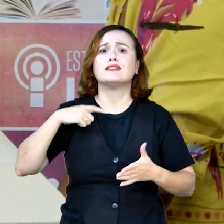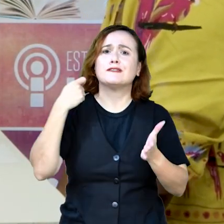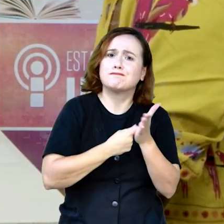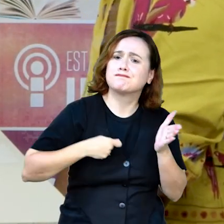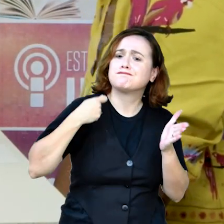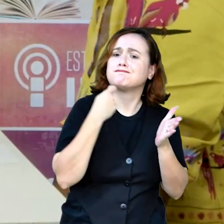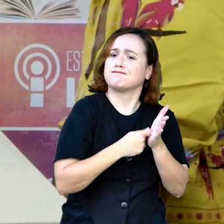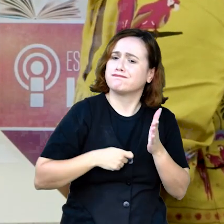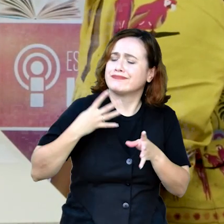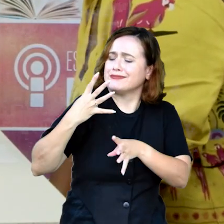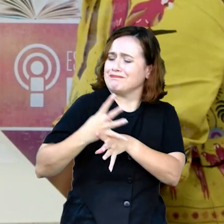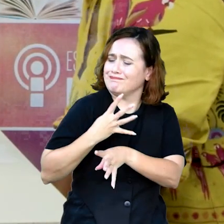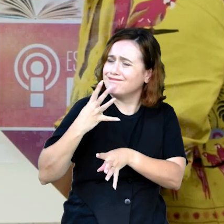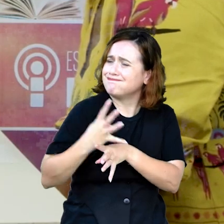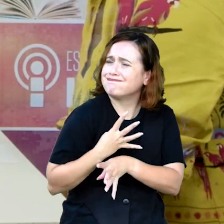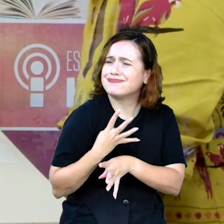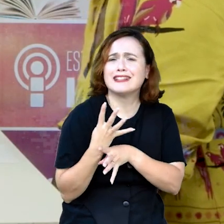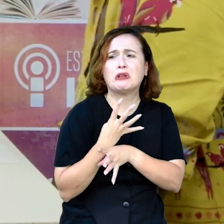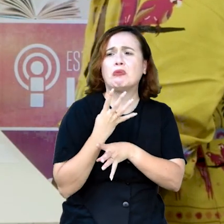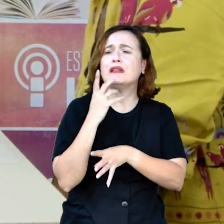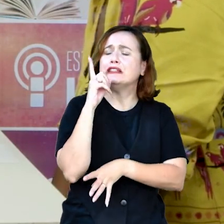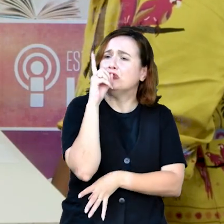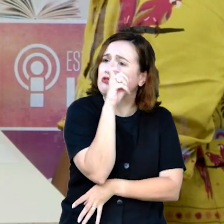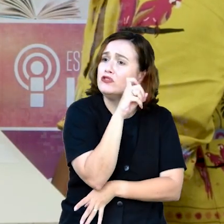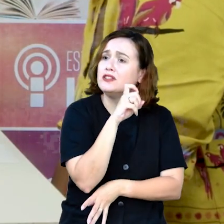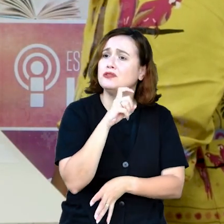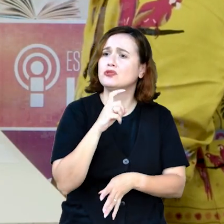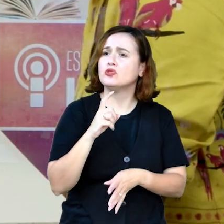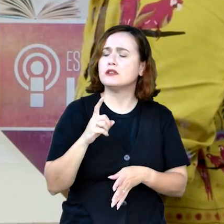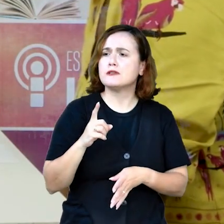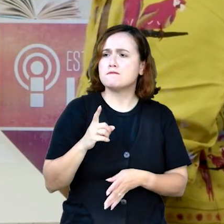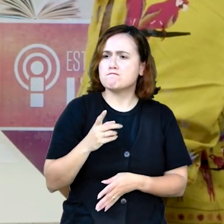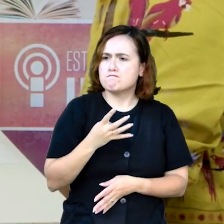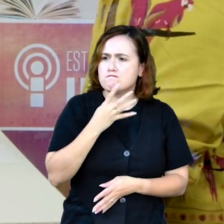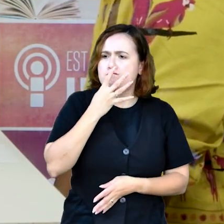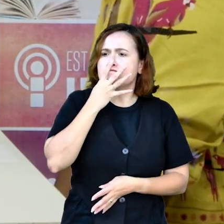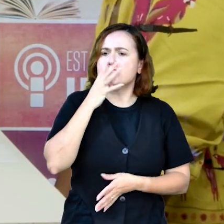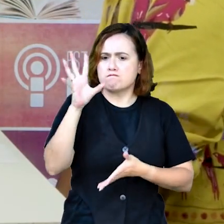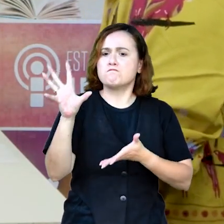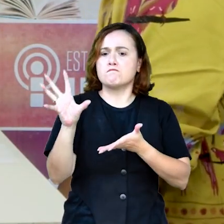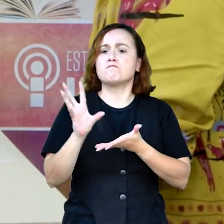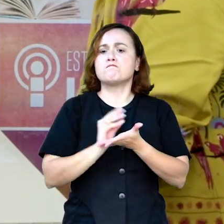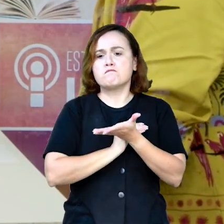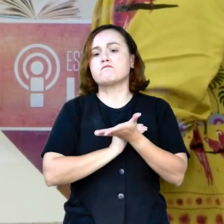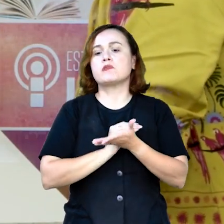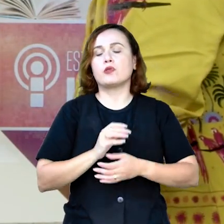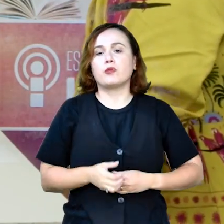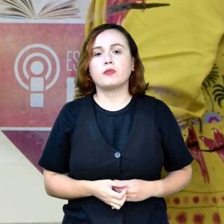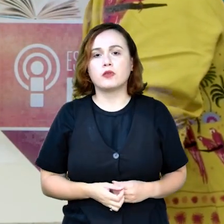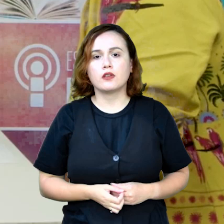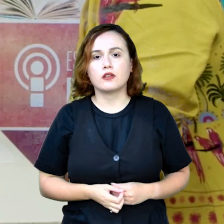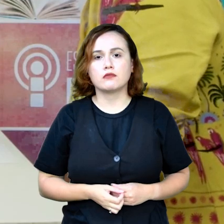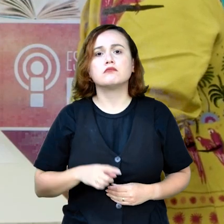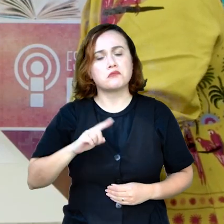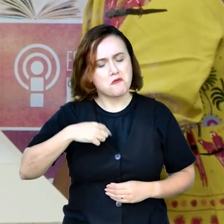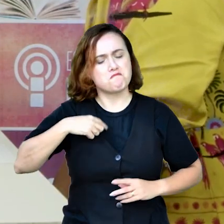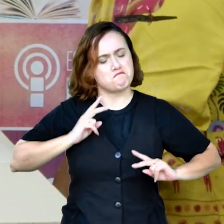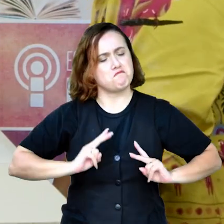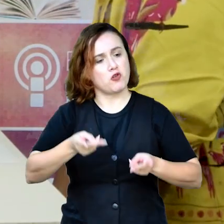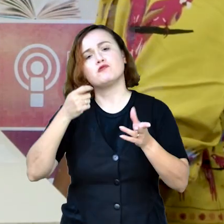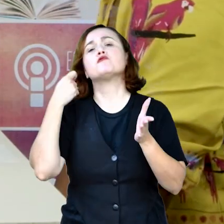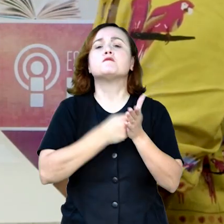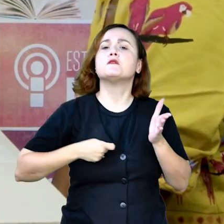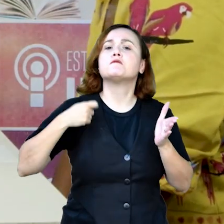lutar, né, contra o fim, pelo fim do extermínio da juventude negra, seja para lutar por educação pública de